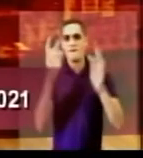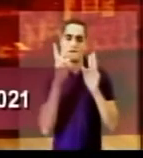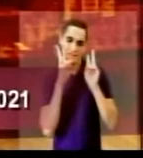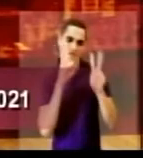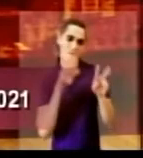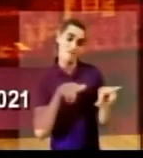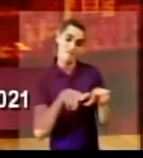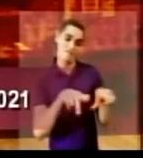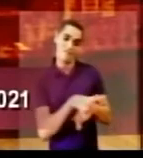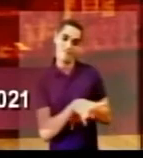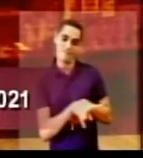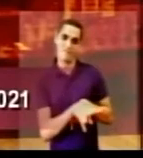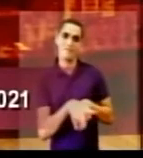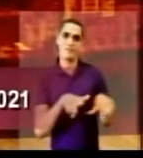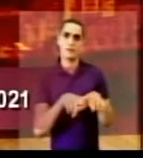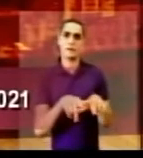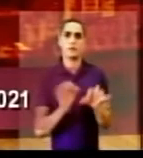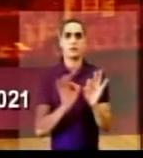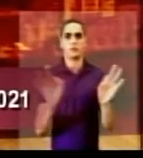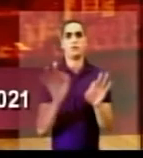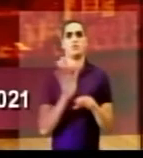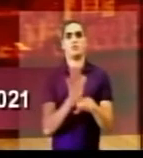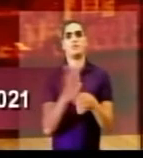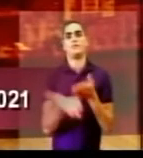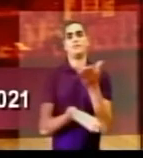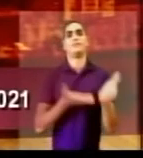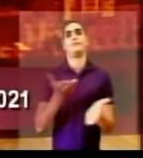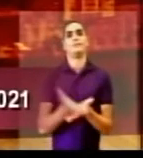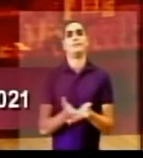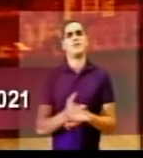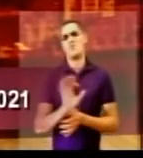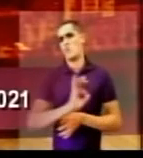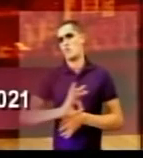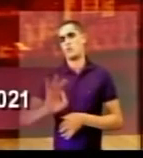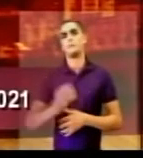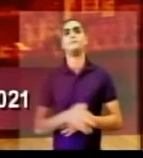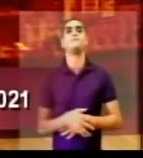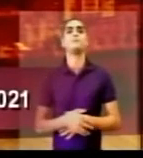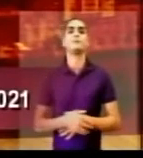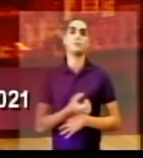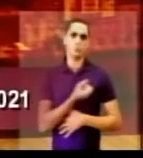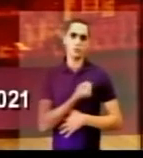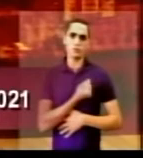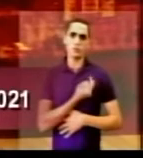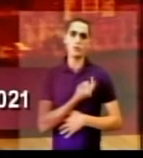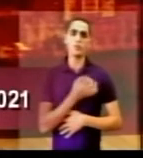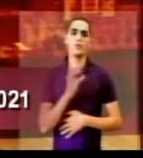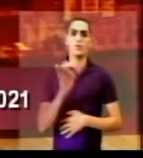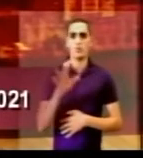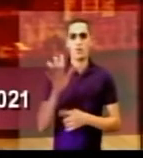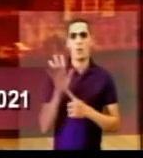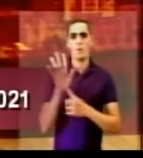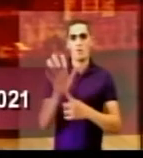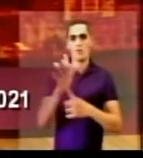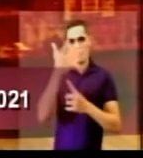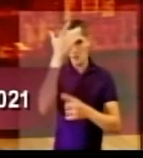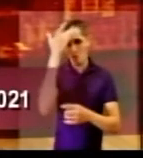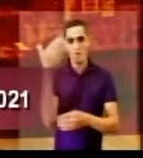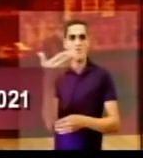possível. Os números por si só revelam o que foi lá. Todo mundo ficou na